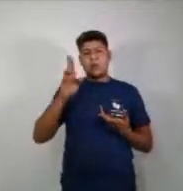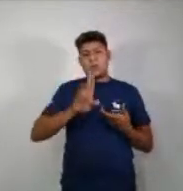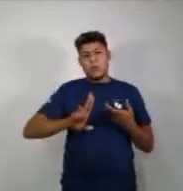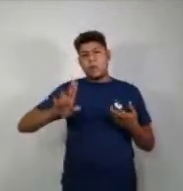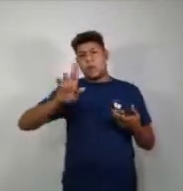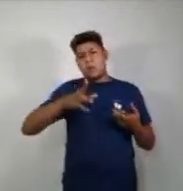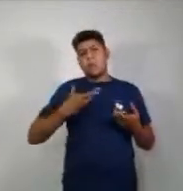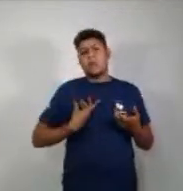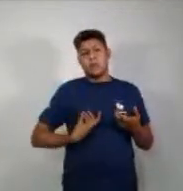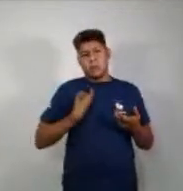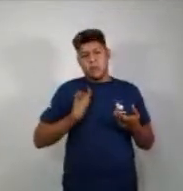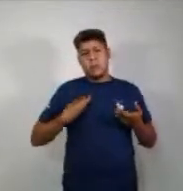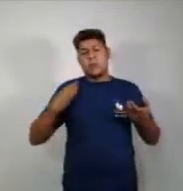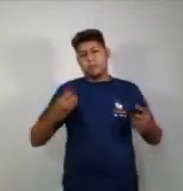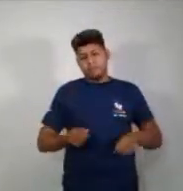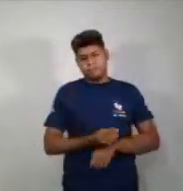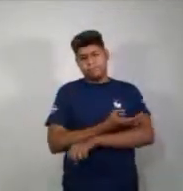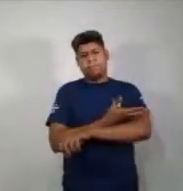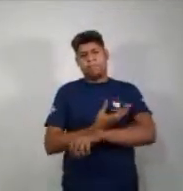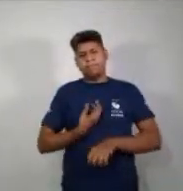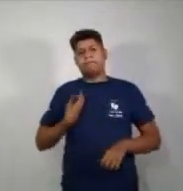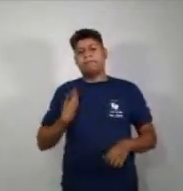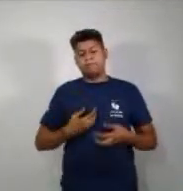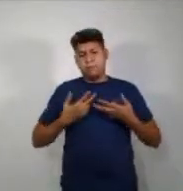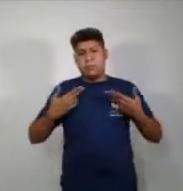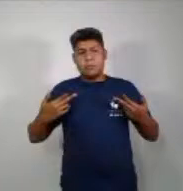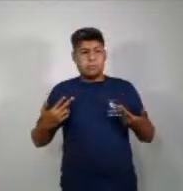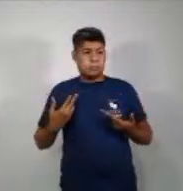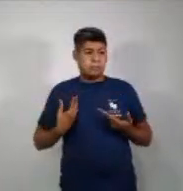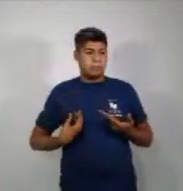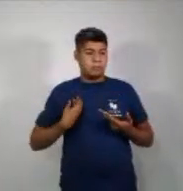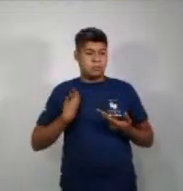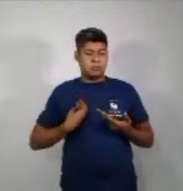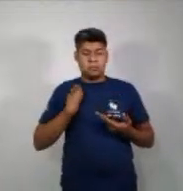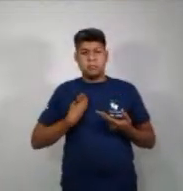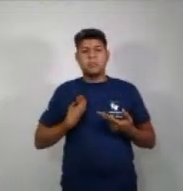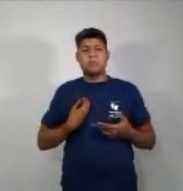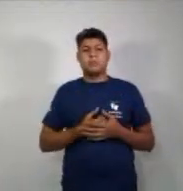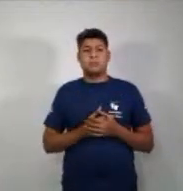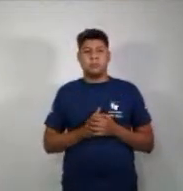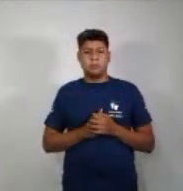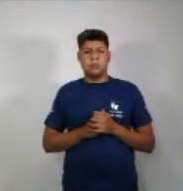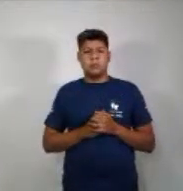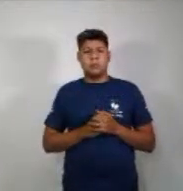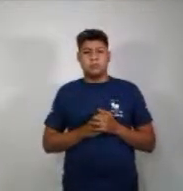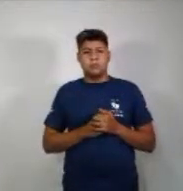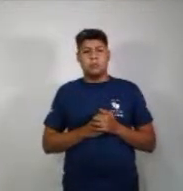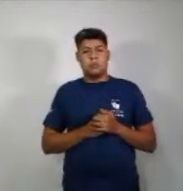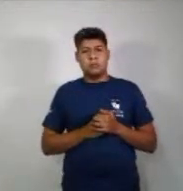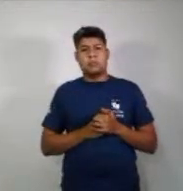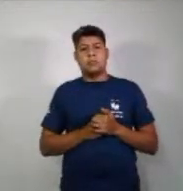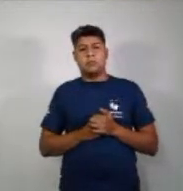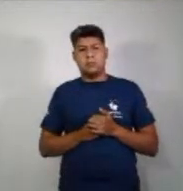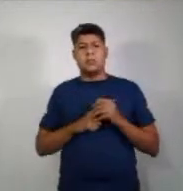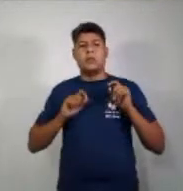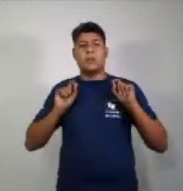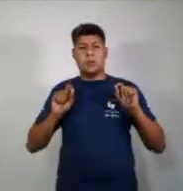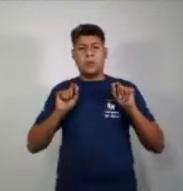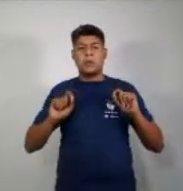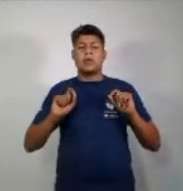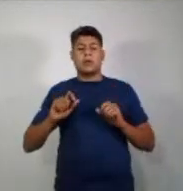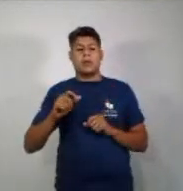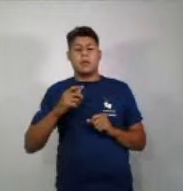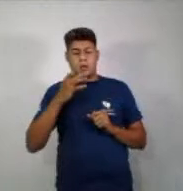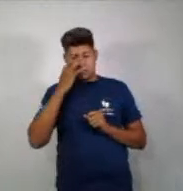Várias Z-S-U-Z-S-U-N-N, enfim. consoantes. Suzana, muitas consoantes, como os húngaros adoram. E é trabalho que ela continua